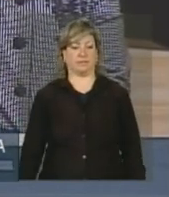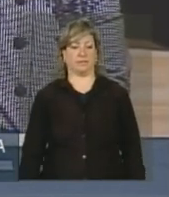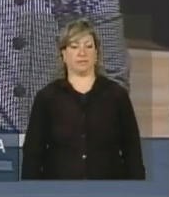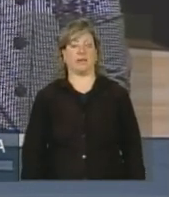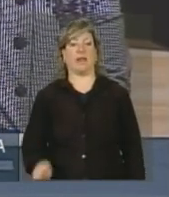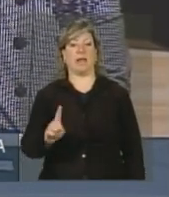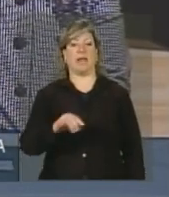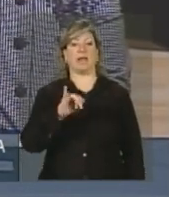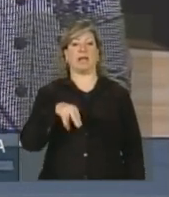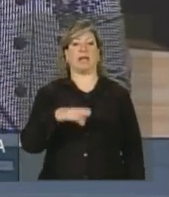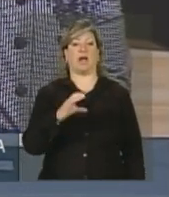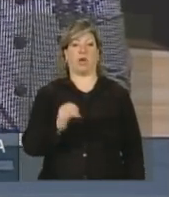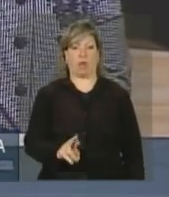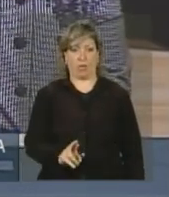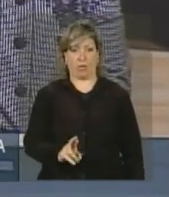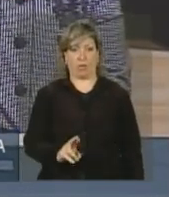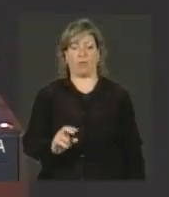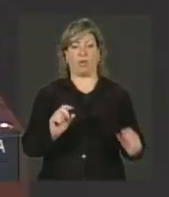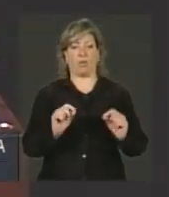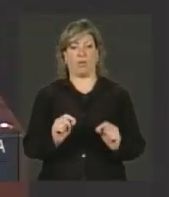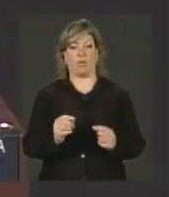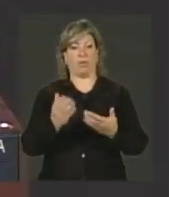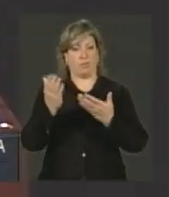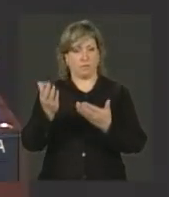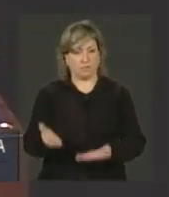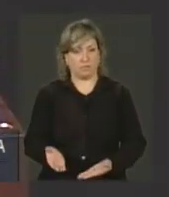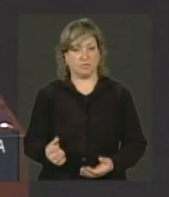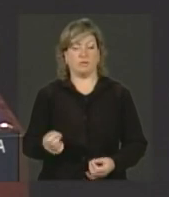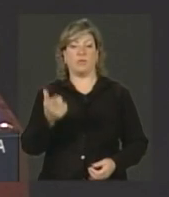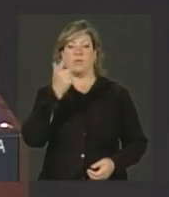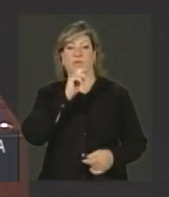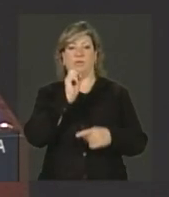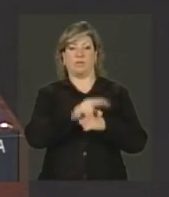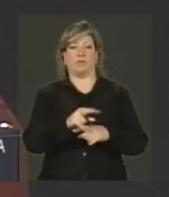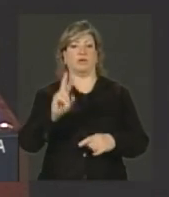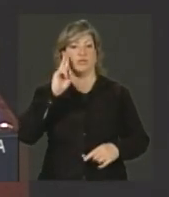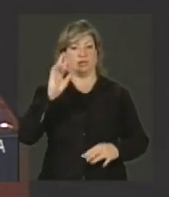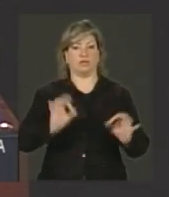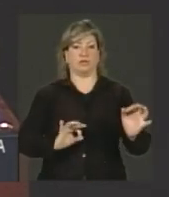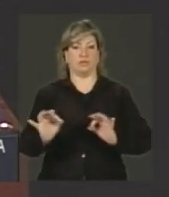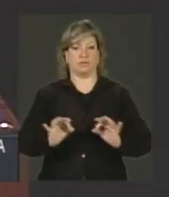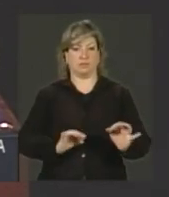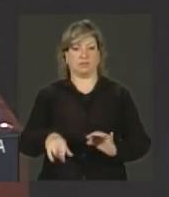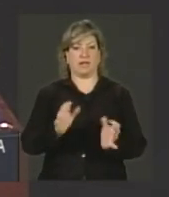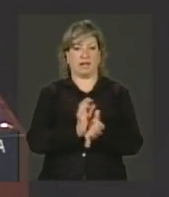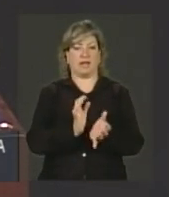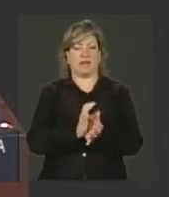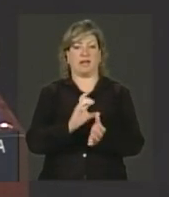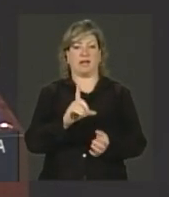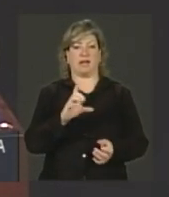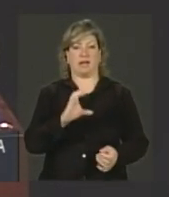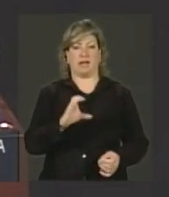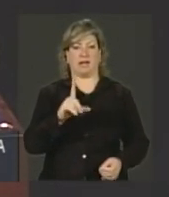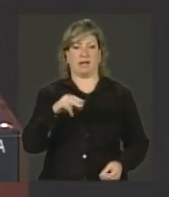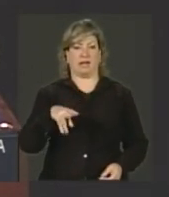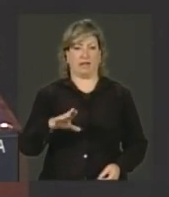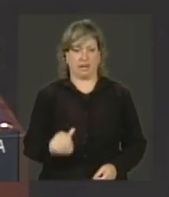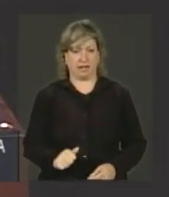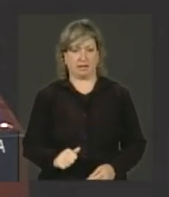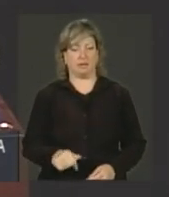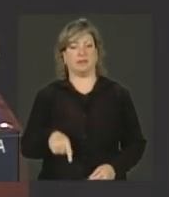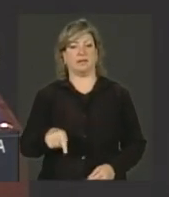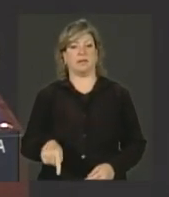é o INCOR, no qual Vossa Senhoria acaba de assumir a diretoria da área clínica.